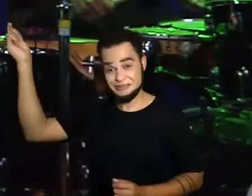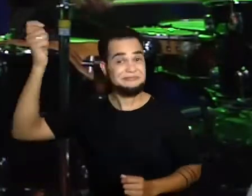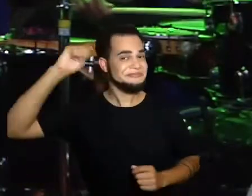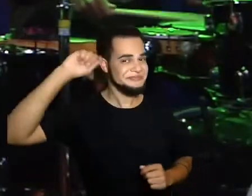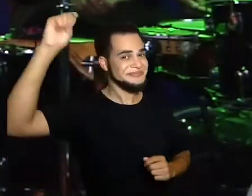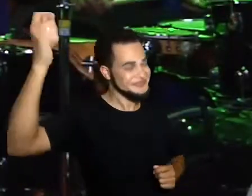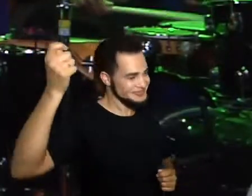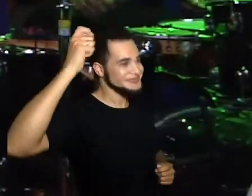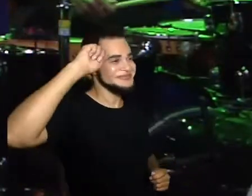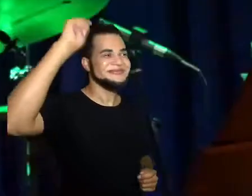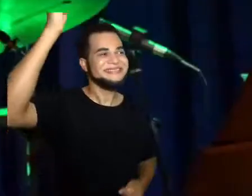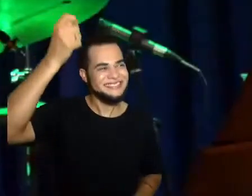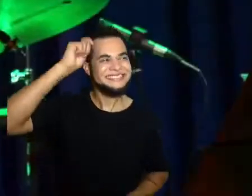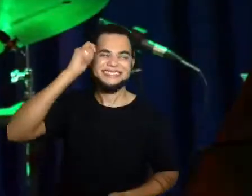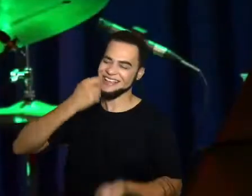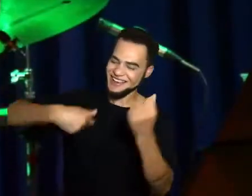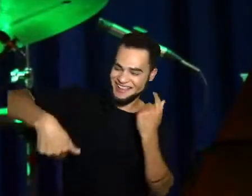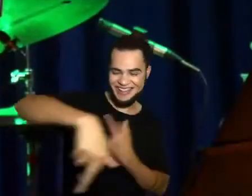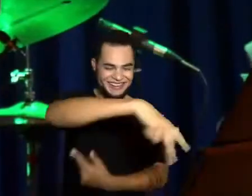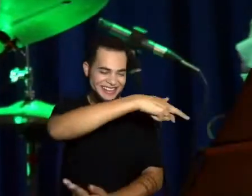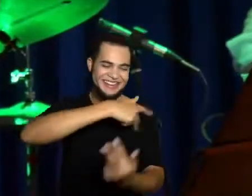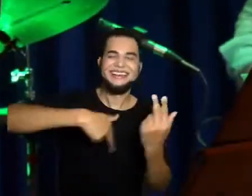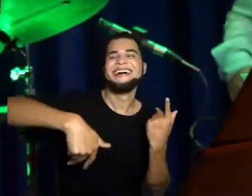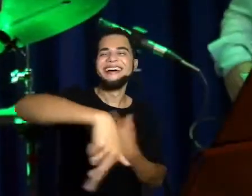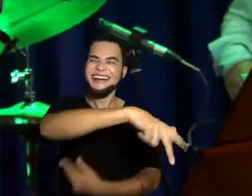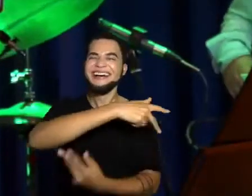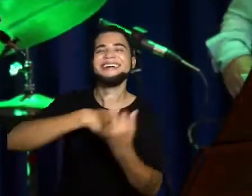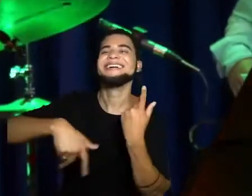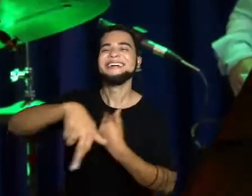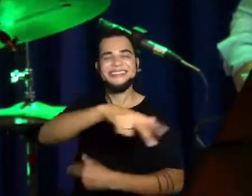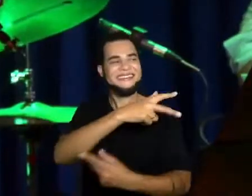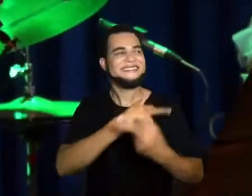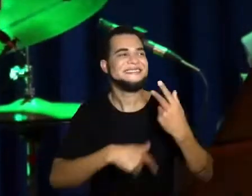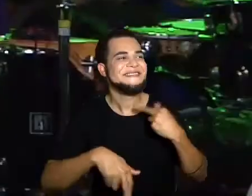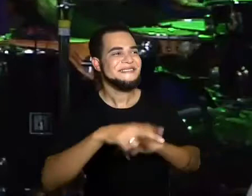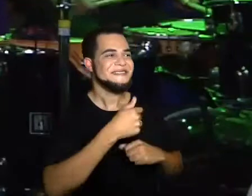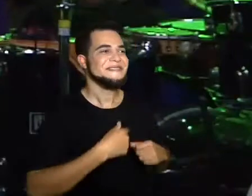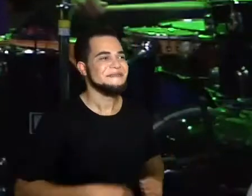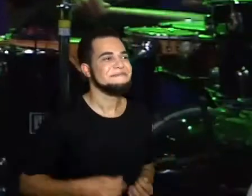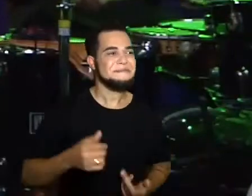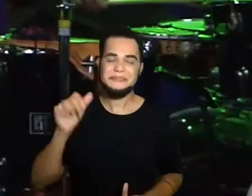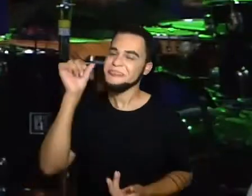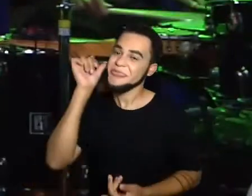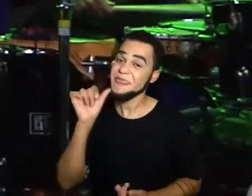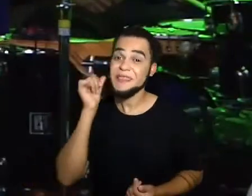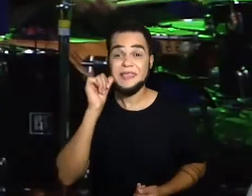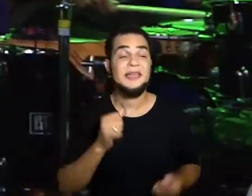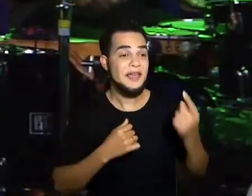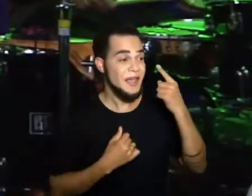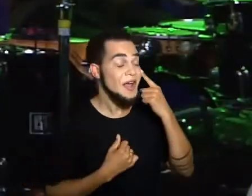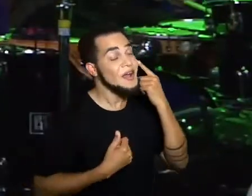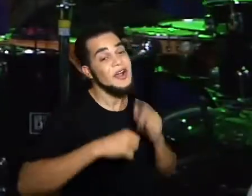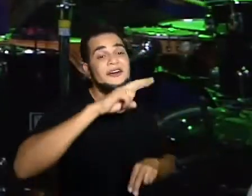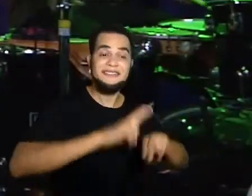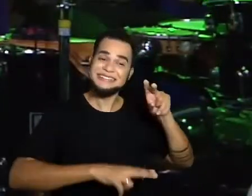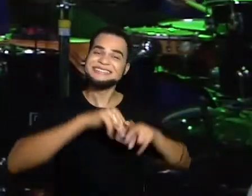cumprimento até o meio. A grande roda, o caracol de braço dado é o passeio. Maria deu o grito, olha a cobra no